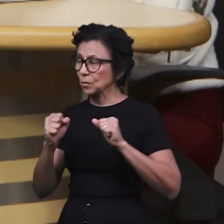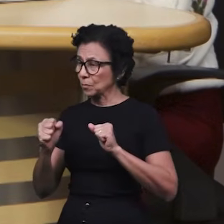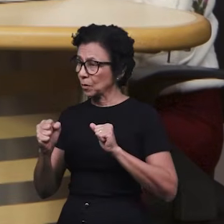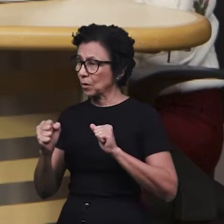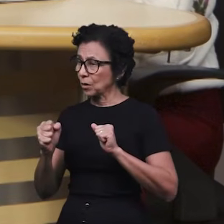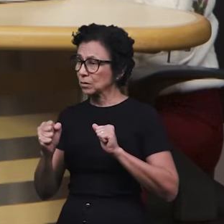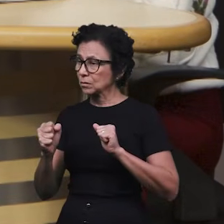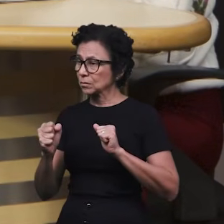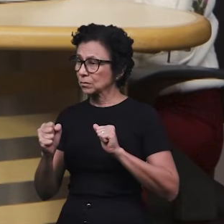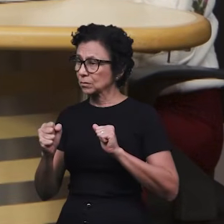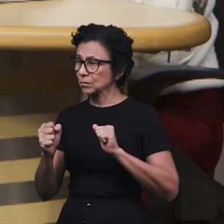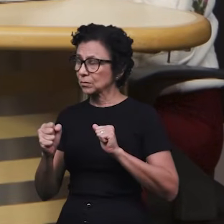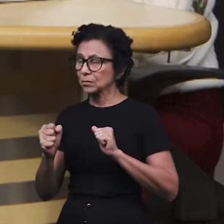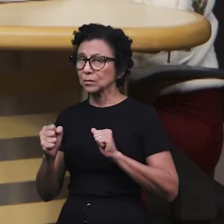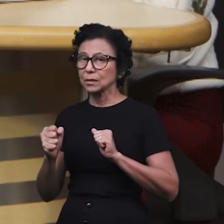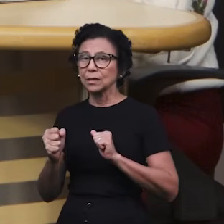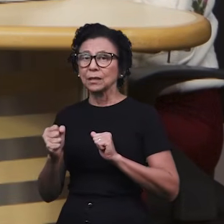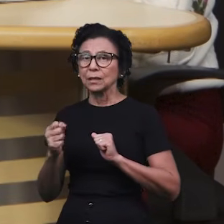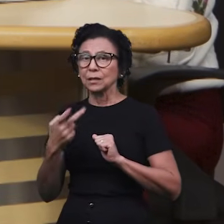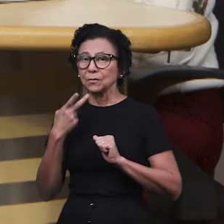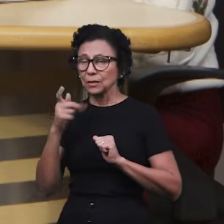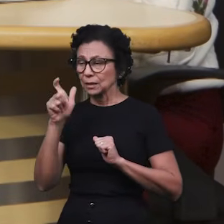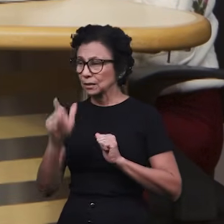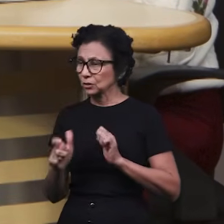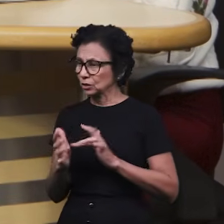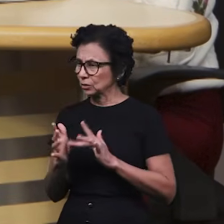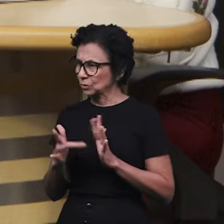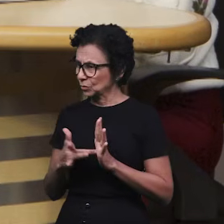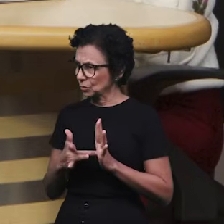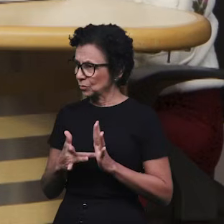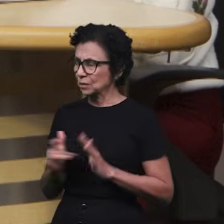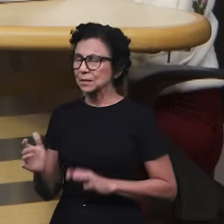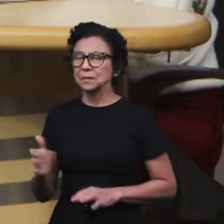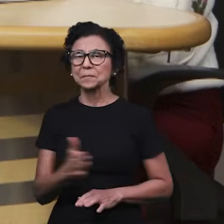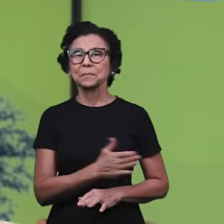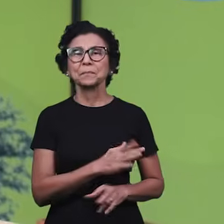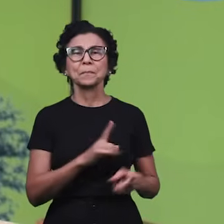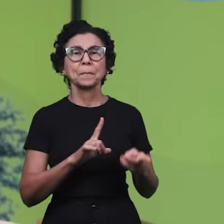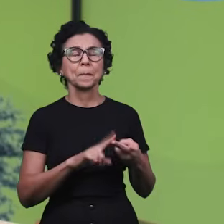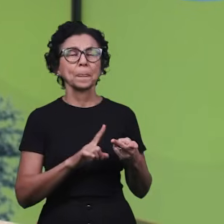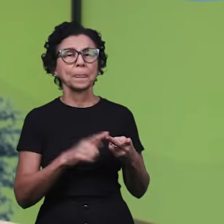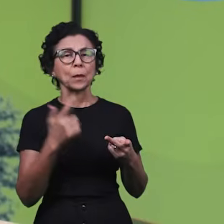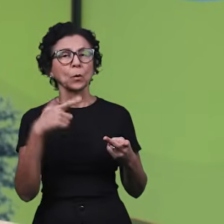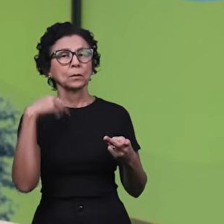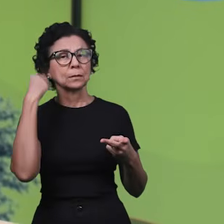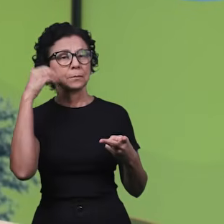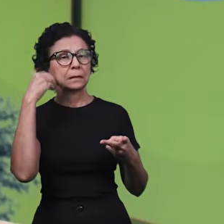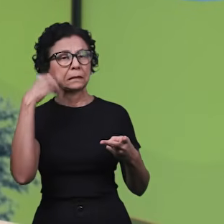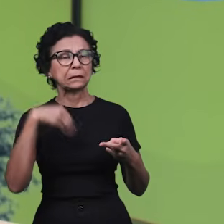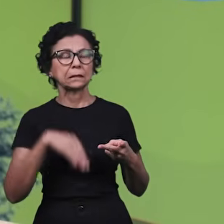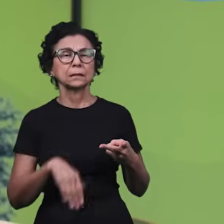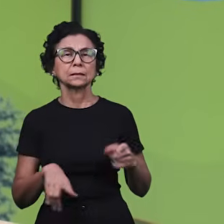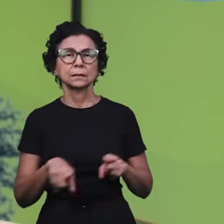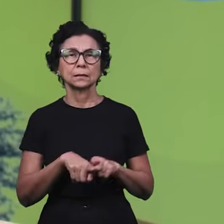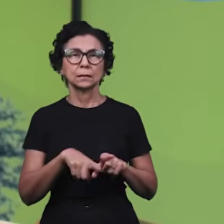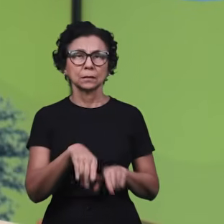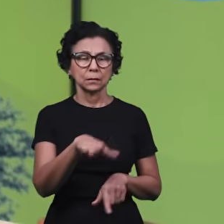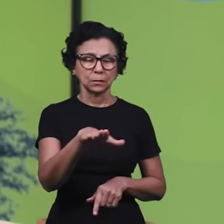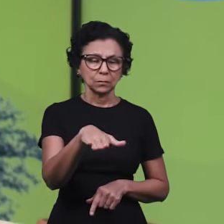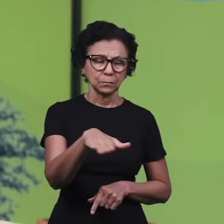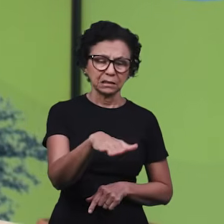né? Ele alcançou ali uma experiência da salvação. E a outra experiência foi uma abordagem a uma